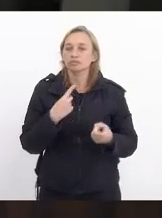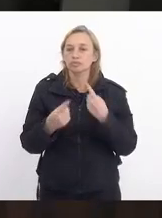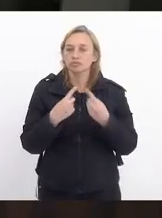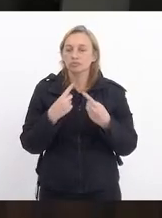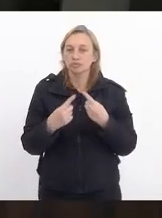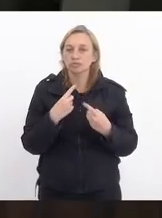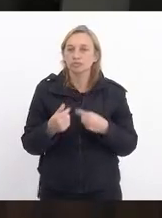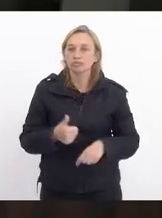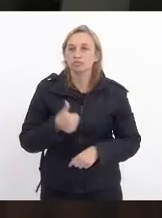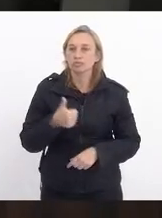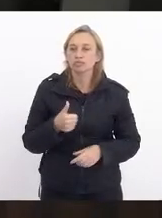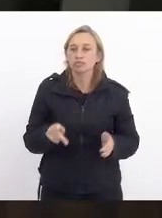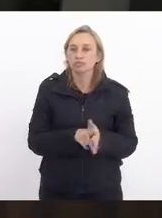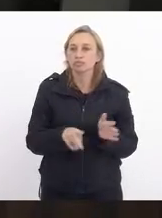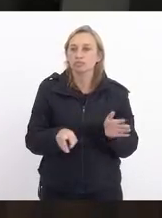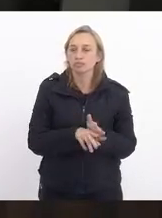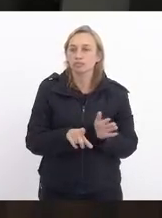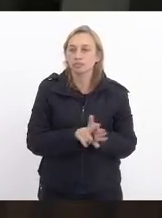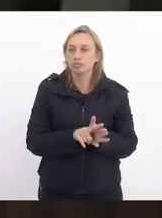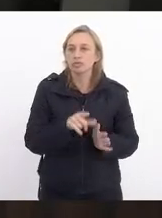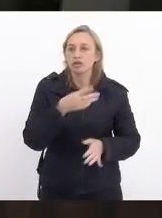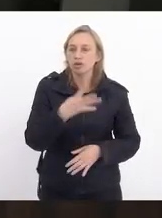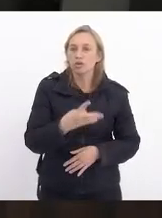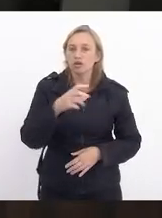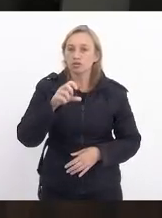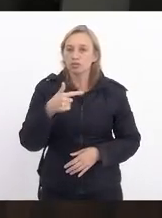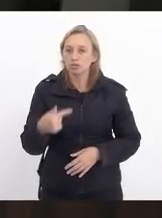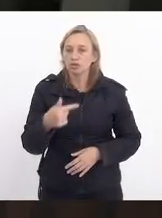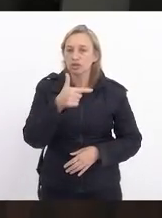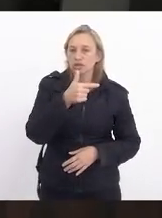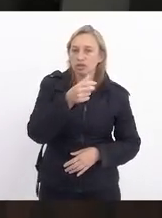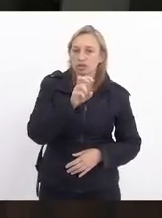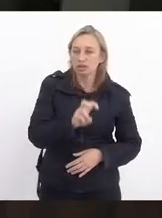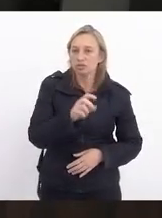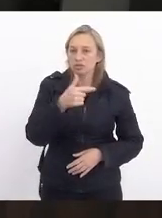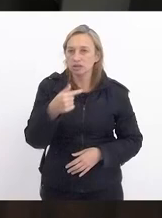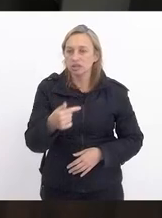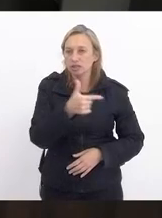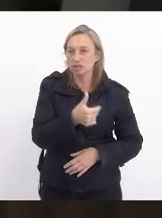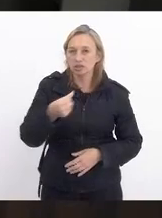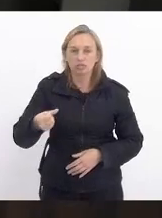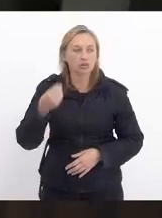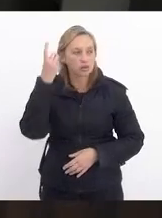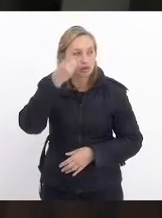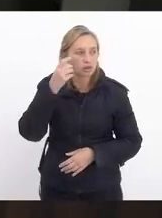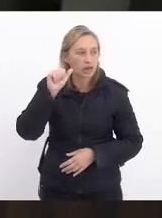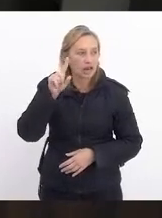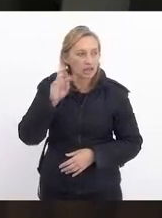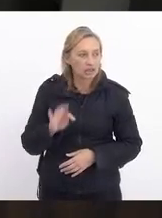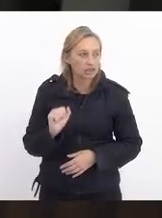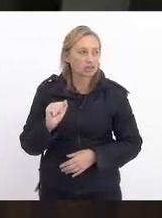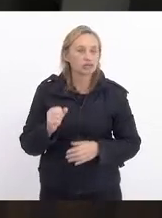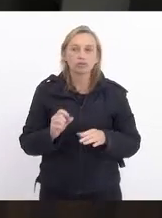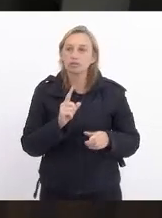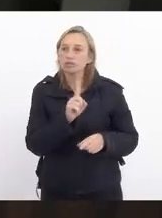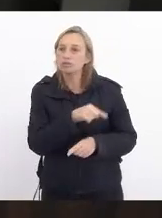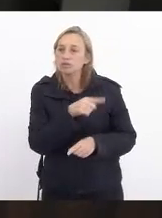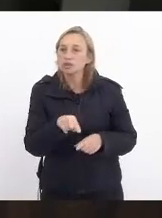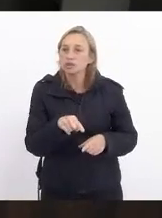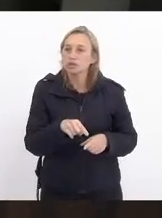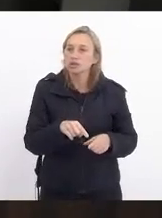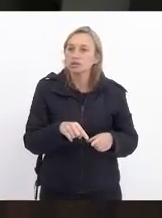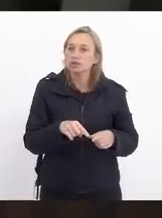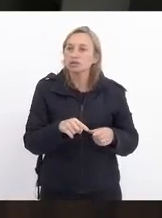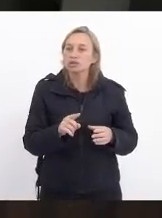e em primeira discussão projeto de lei 4257 18 de autoria do deputado Átila Nunes que dispõe sobre a proibição de